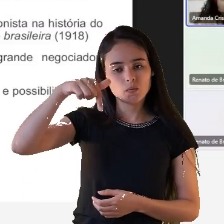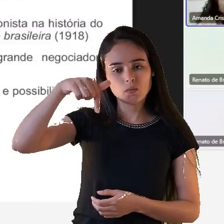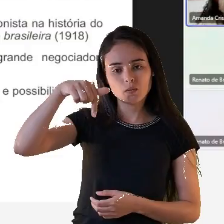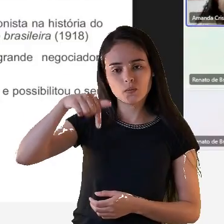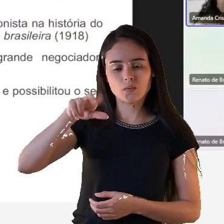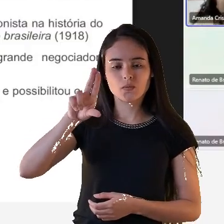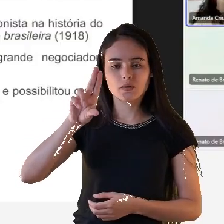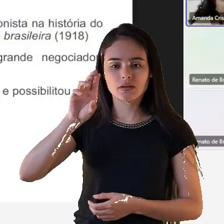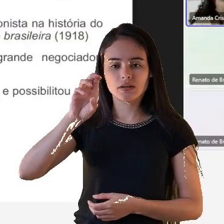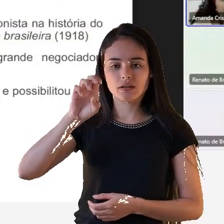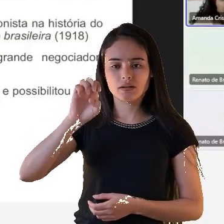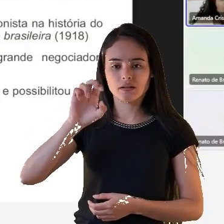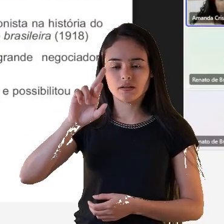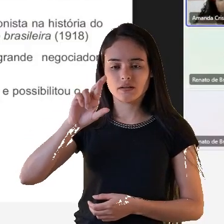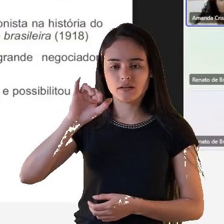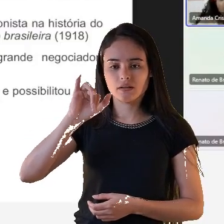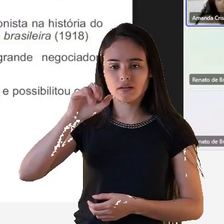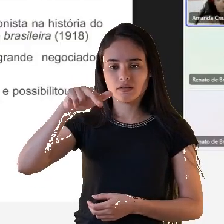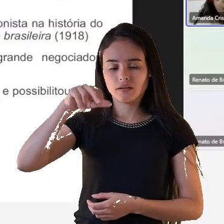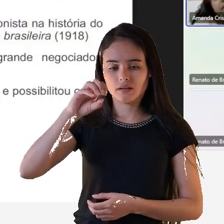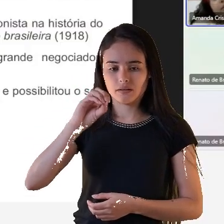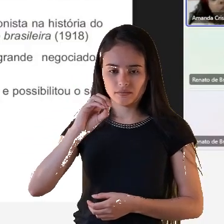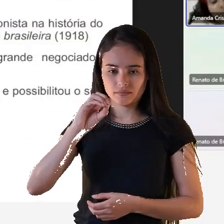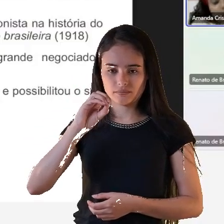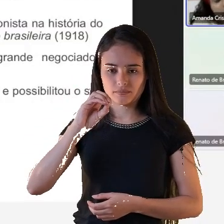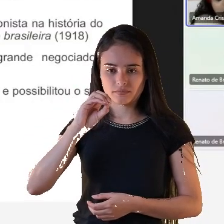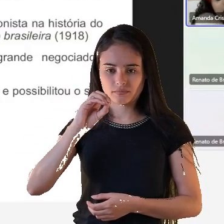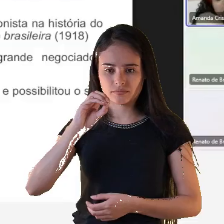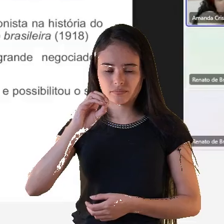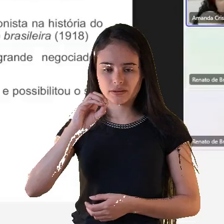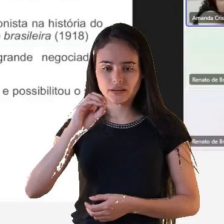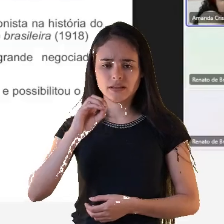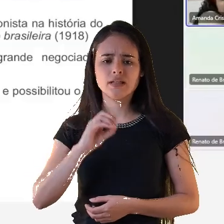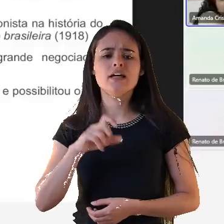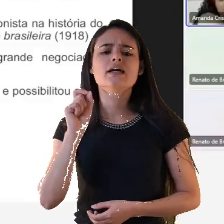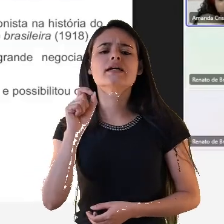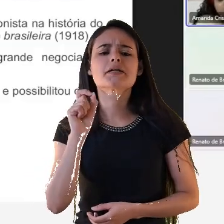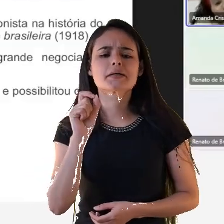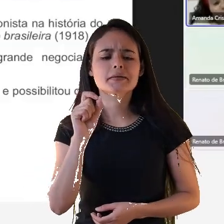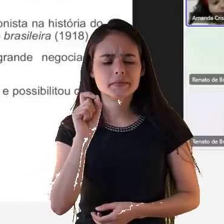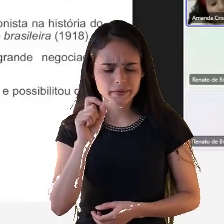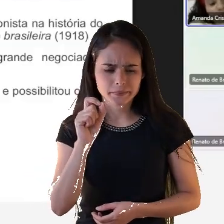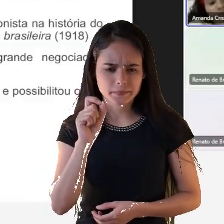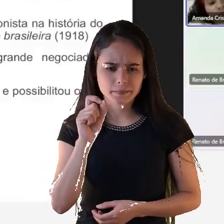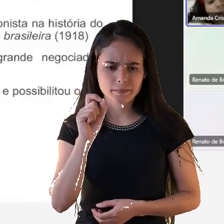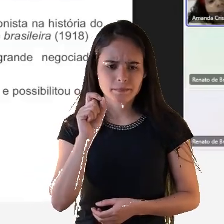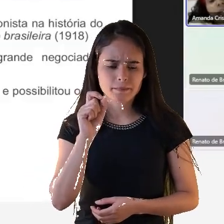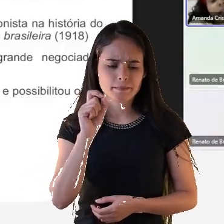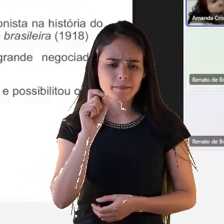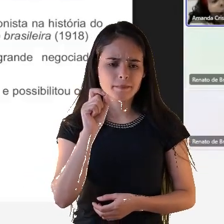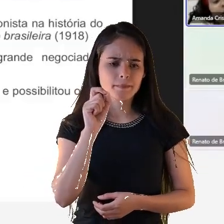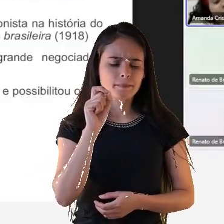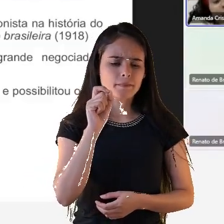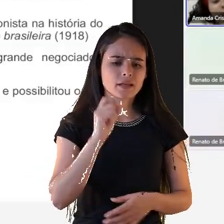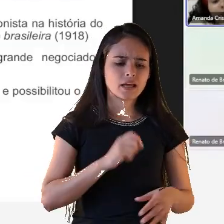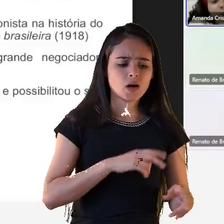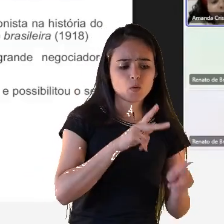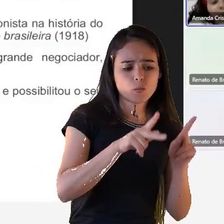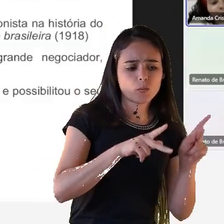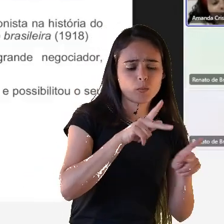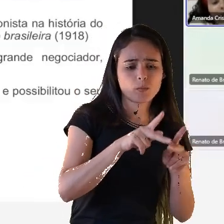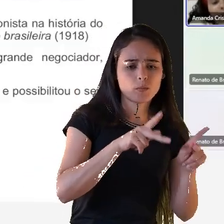de integrar a população negra, né, no Brasil e